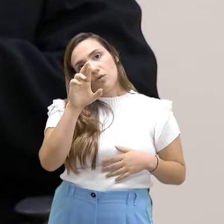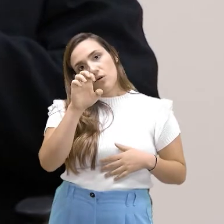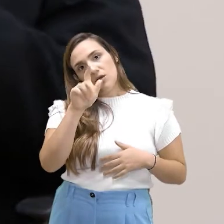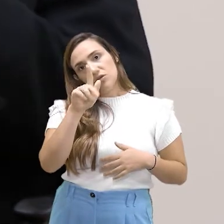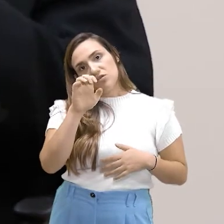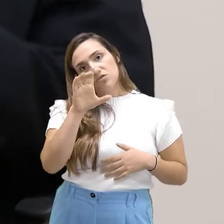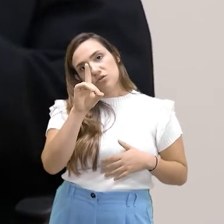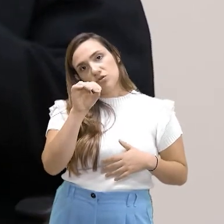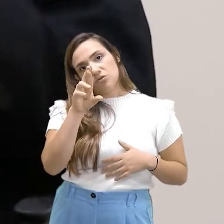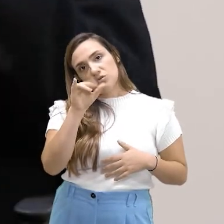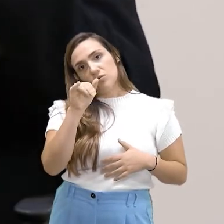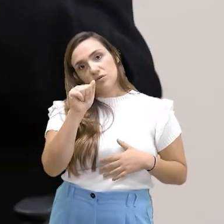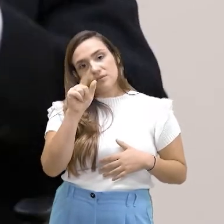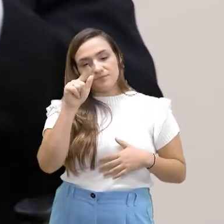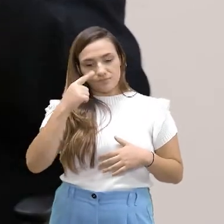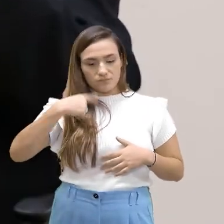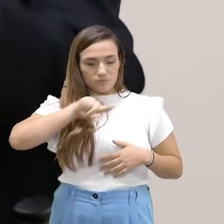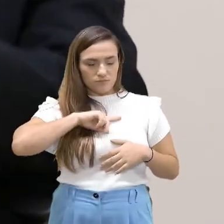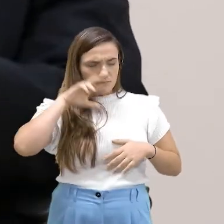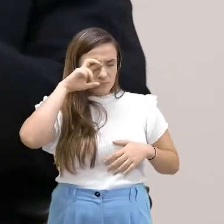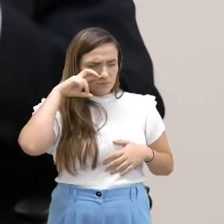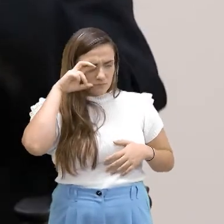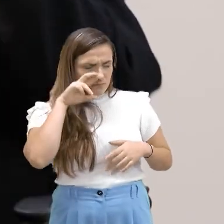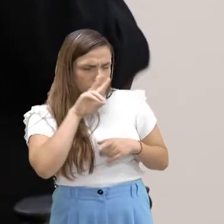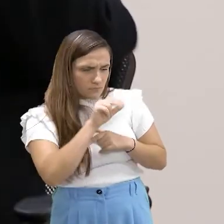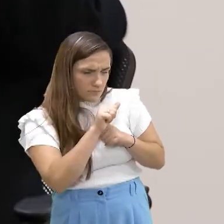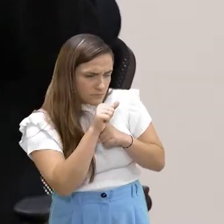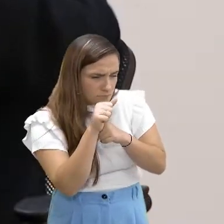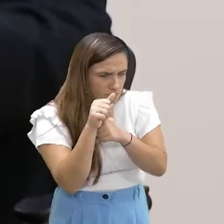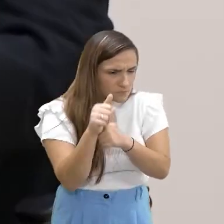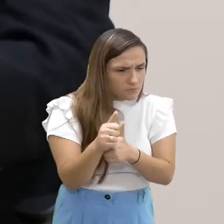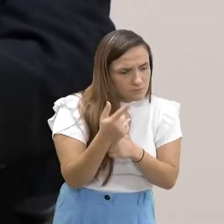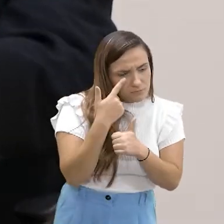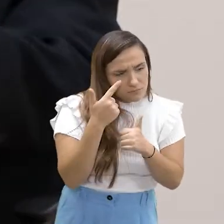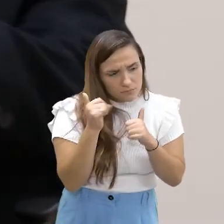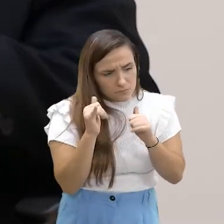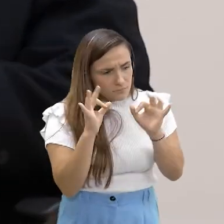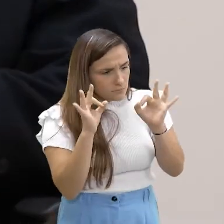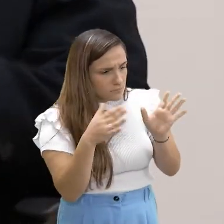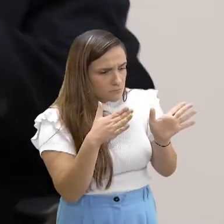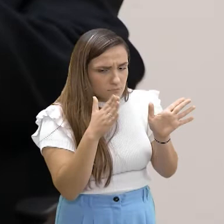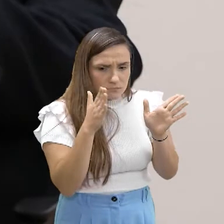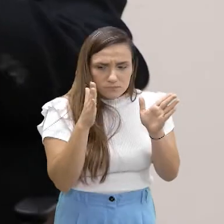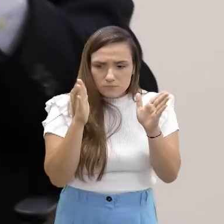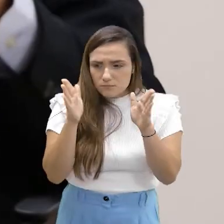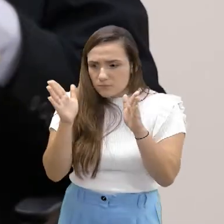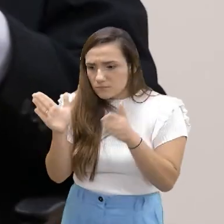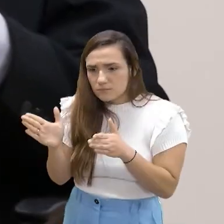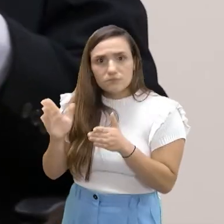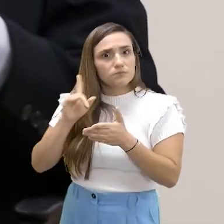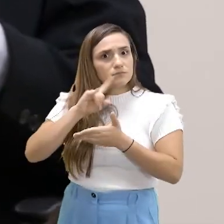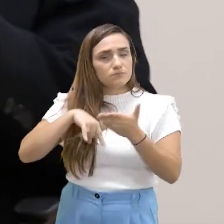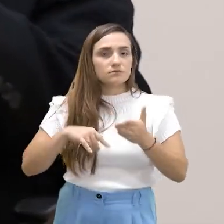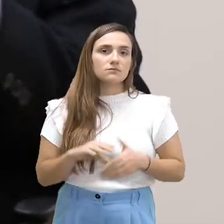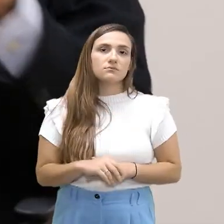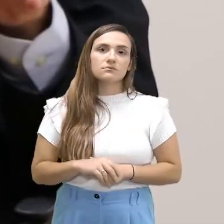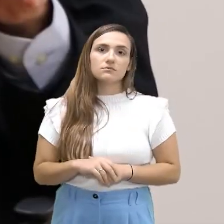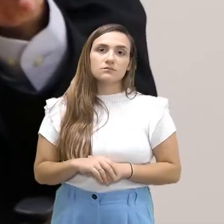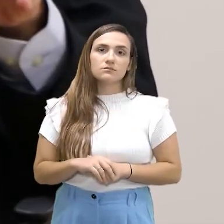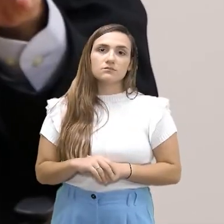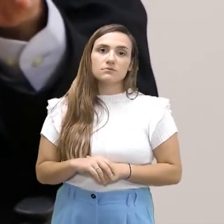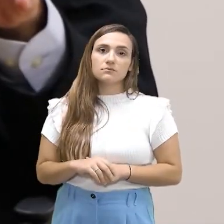Justiça. Então a Corregedoria é o órgão censor, é o órgão que fiscaliza para verificar se tudo está em ordem.